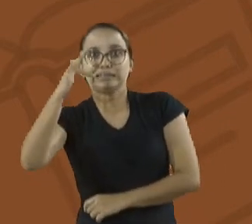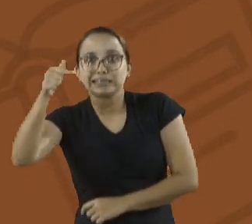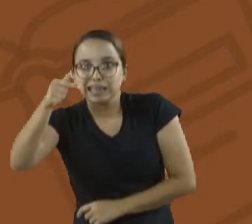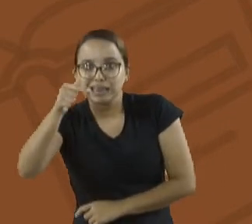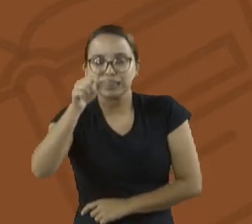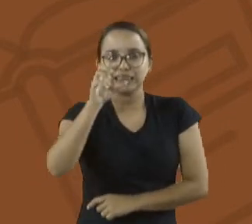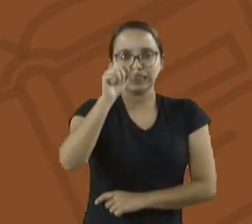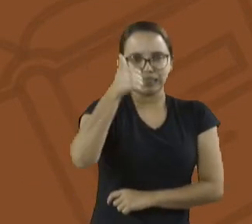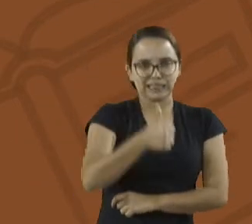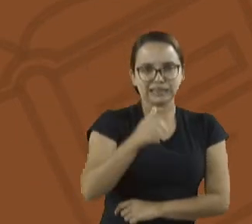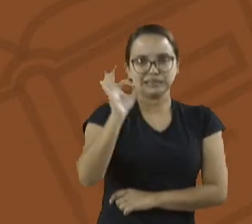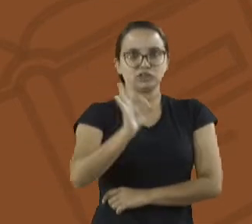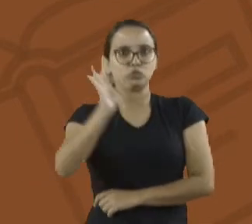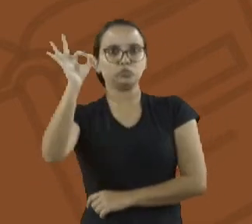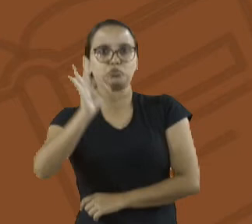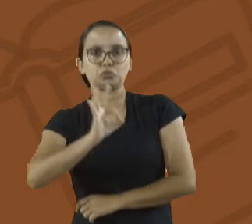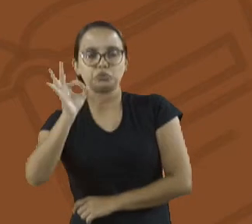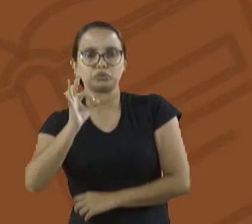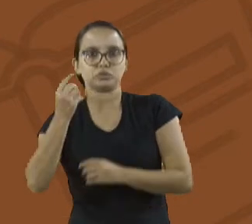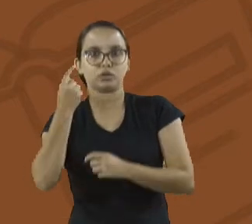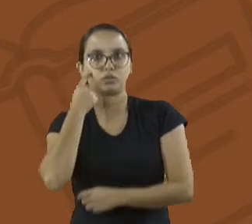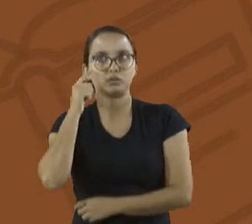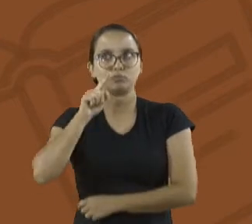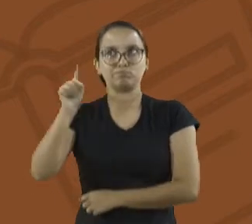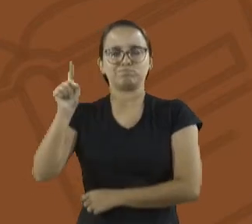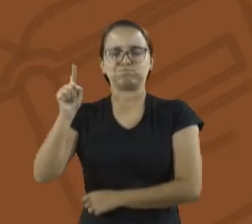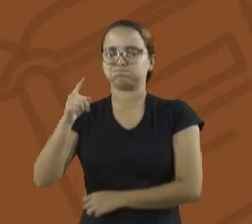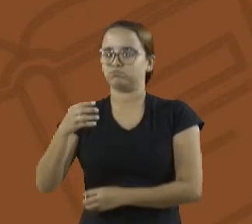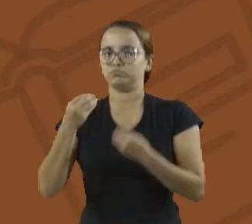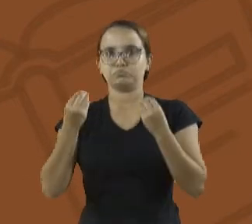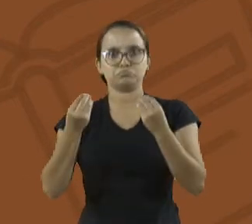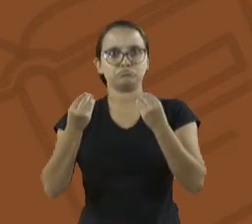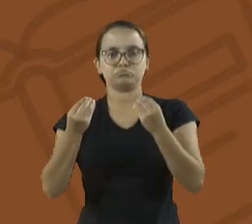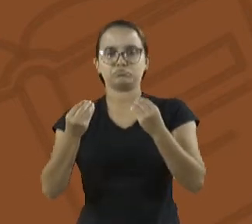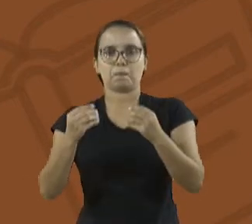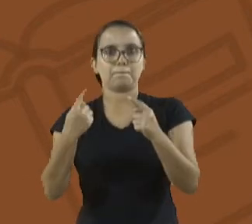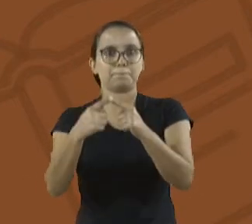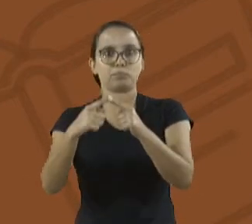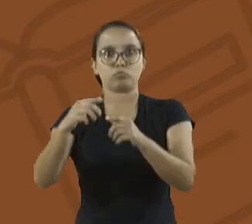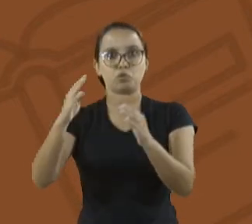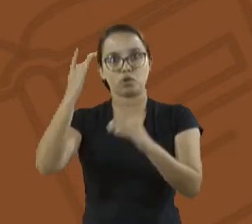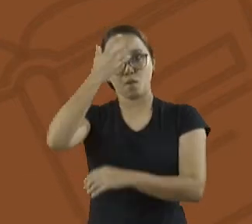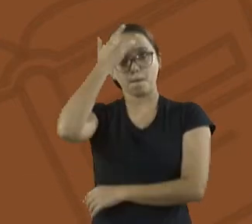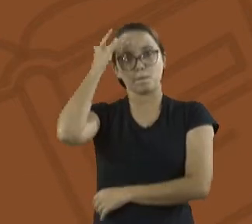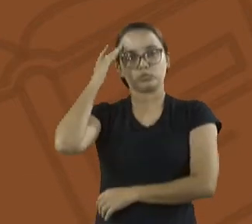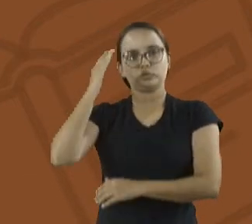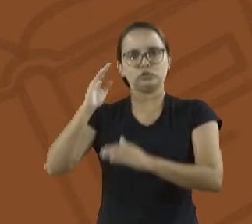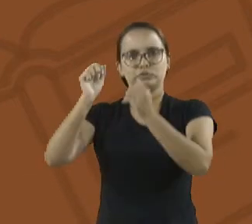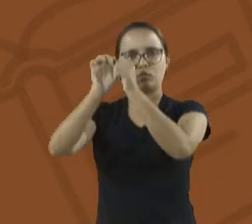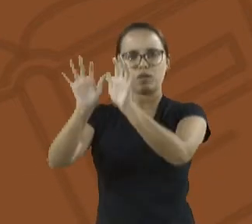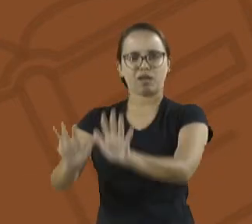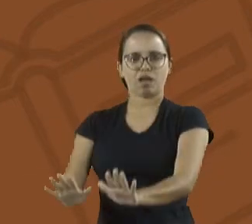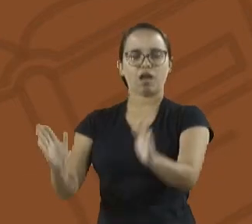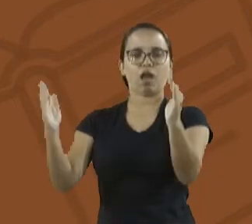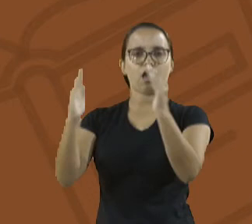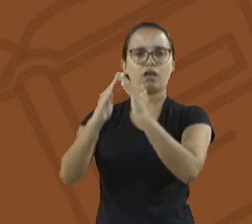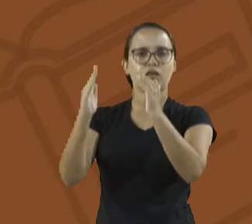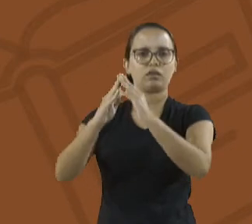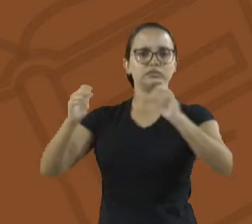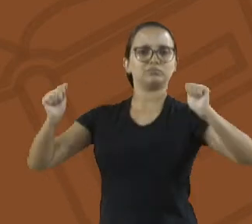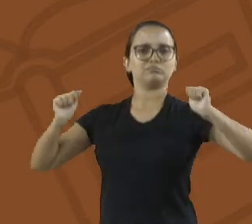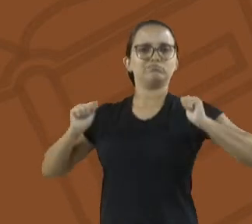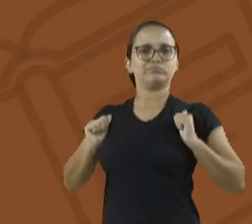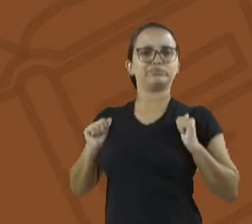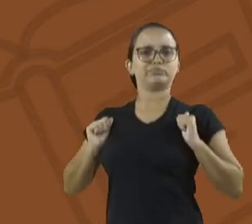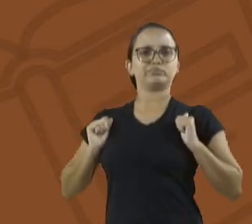pessoas estão em casa, as pessoas não se exercitam, ficam paradas. Está faltando movimento. Não é só ficar